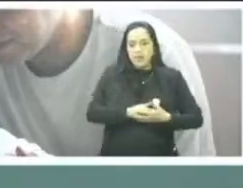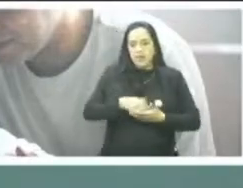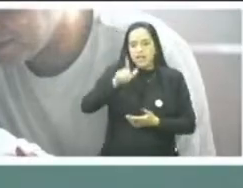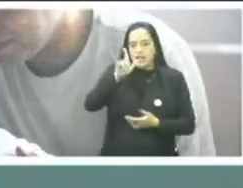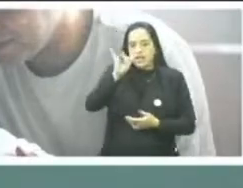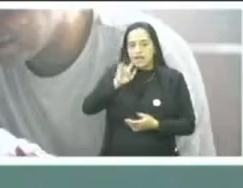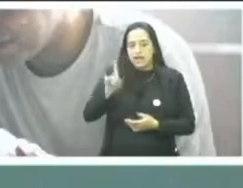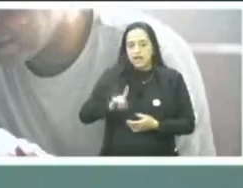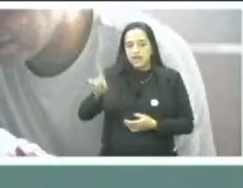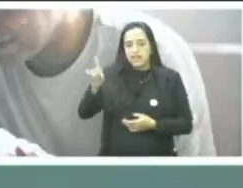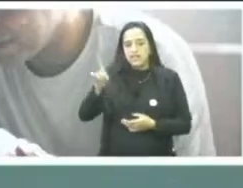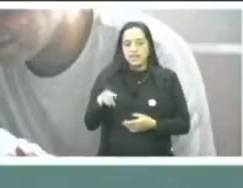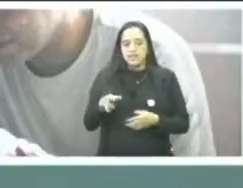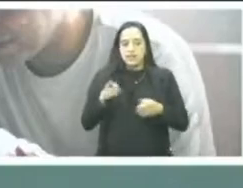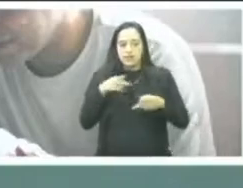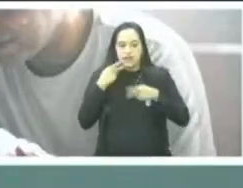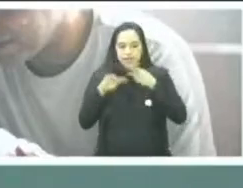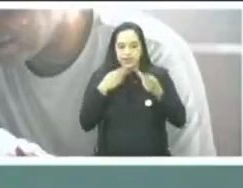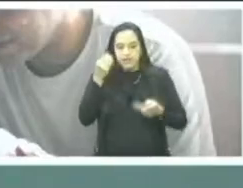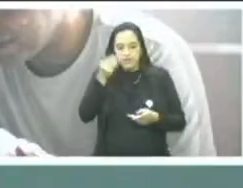experiência com o método Canguru.